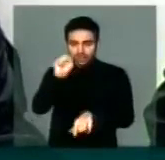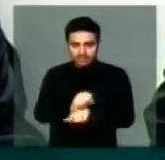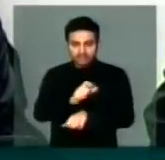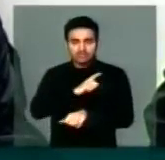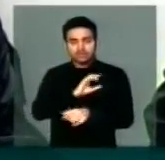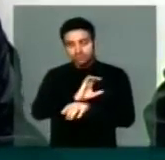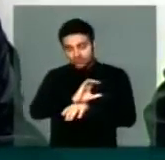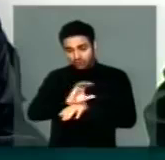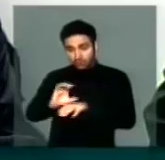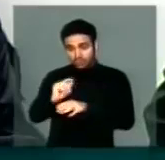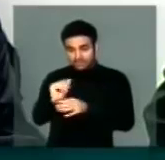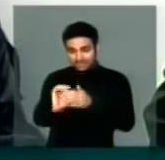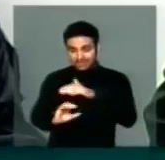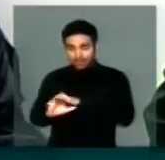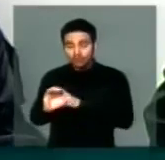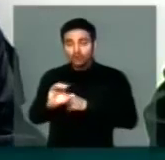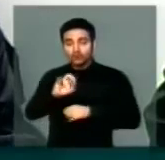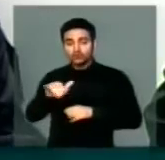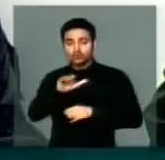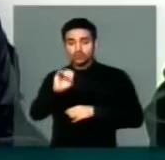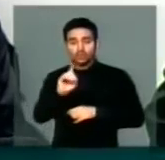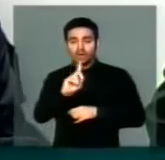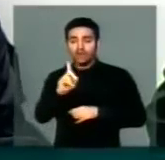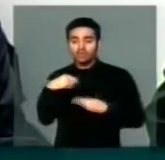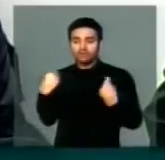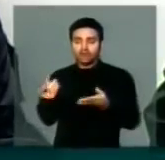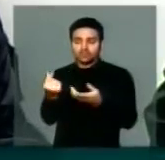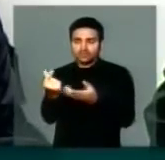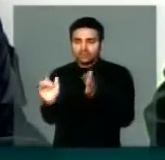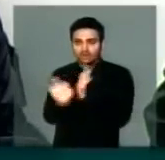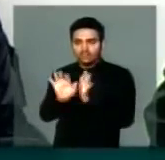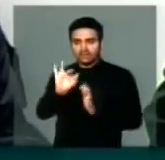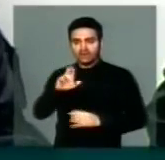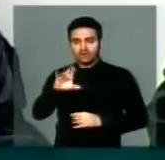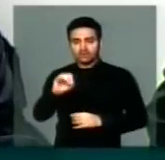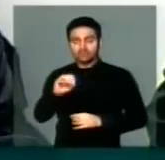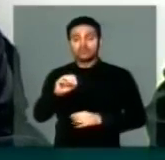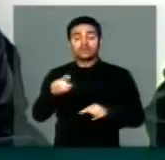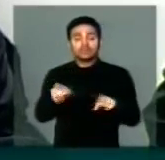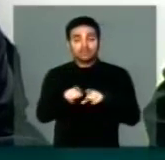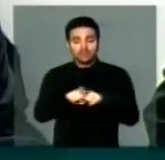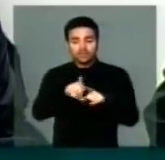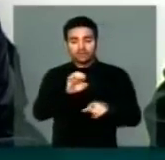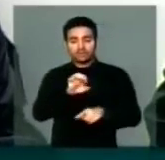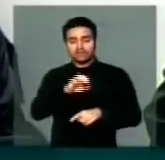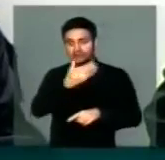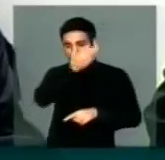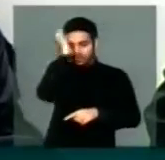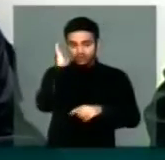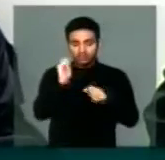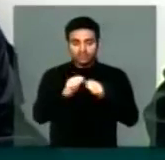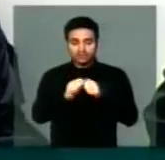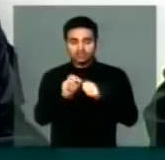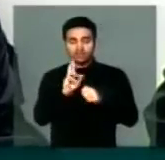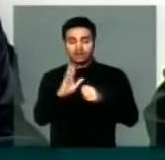das comissões, Júlio Camargo deixou de passar tal dinheiro a Fernando Soares. Que Eduardo Cunha, por conta disso, realizou uma representação perante uma comissão da Câmara